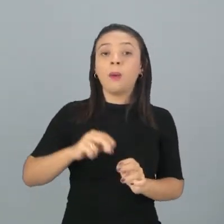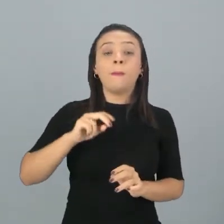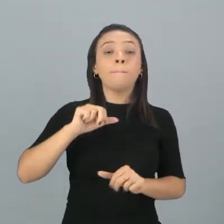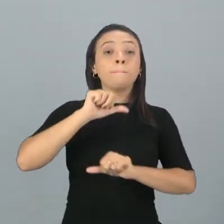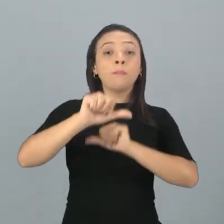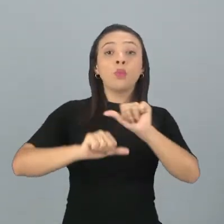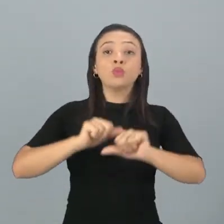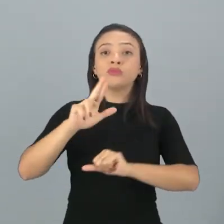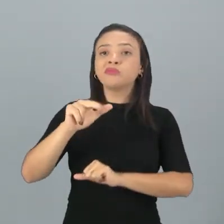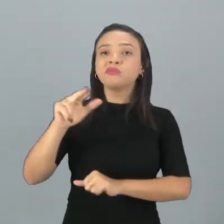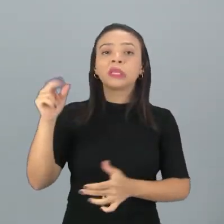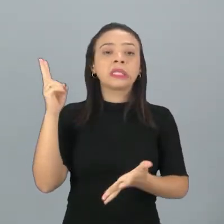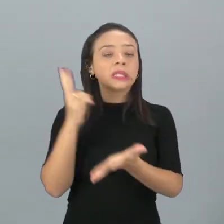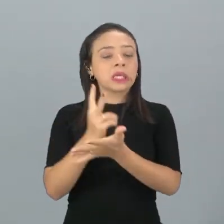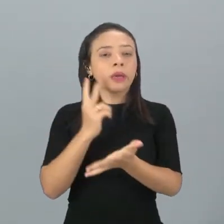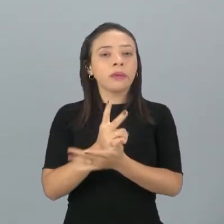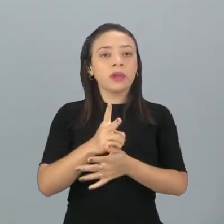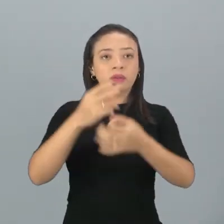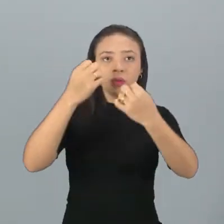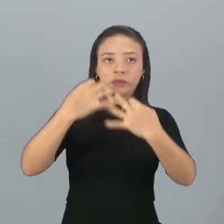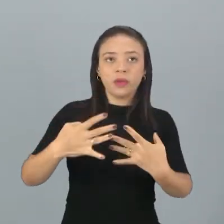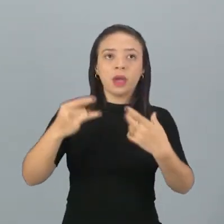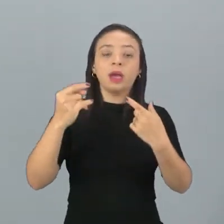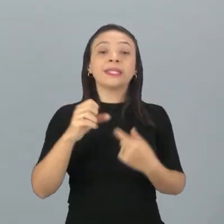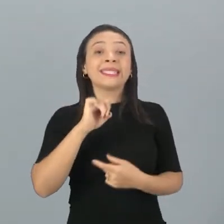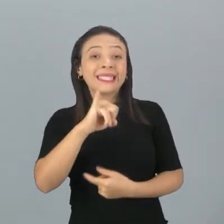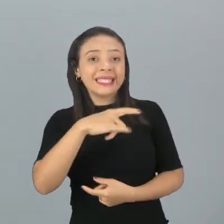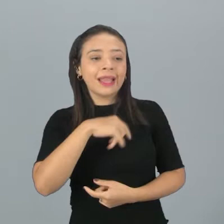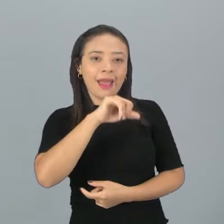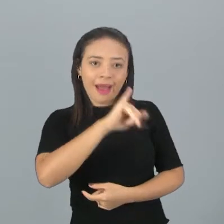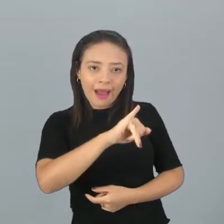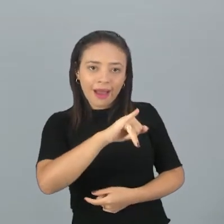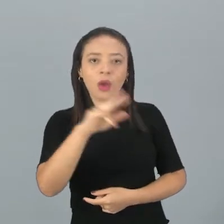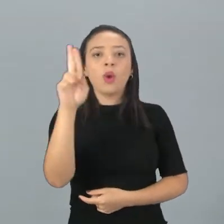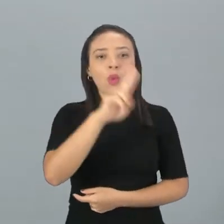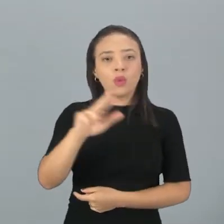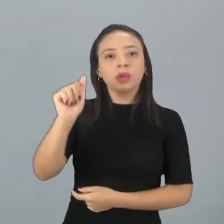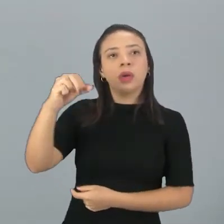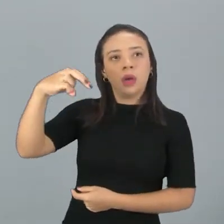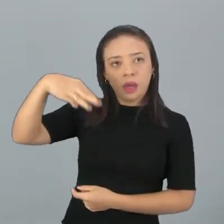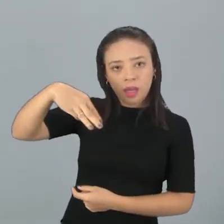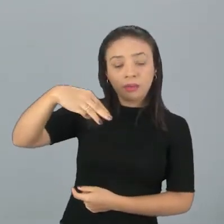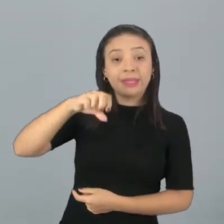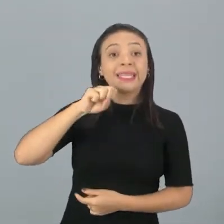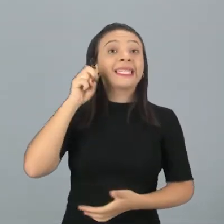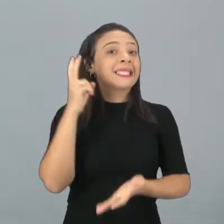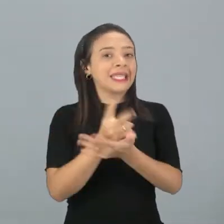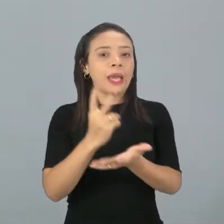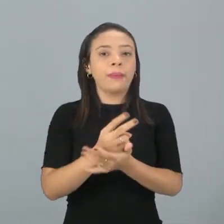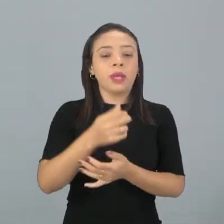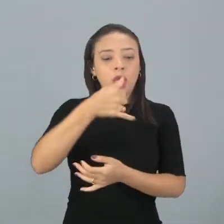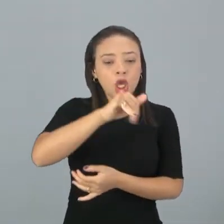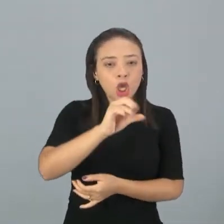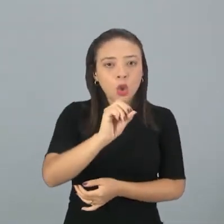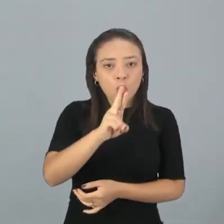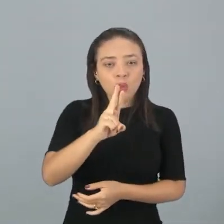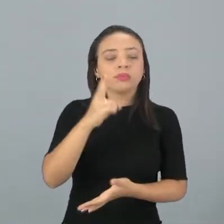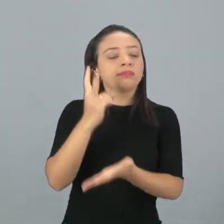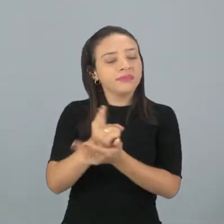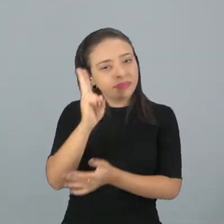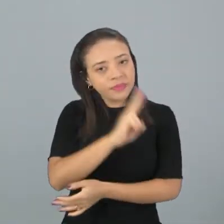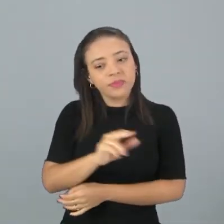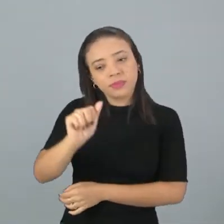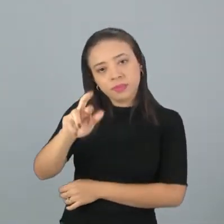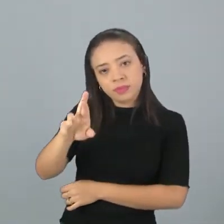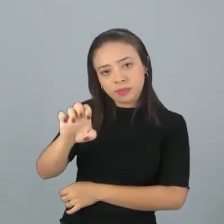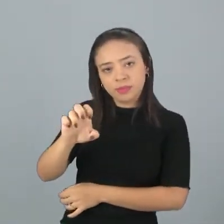seja, sempre que você falar de I, você vai usar o am. Sempre que você falar de you, você vai usar o are. Isso não vai mudar,